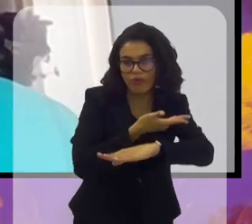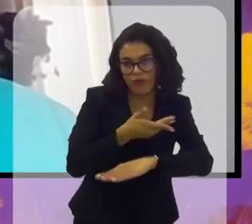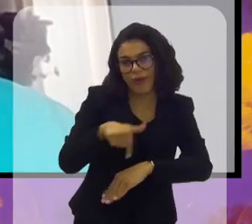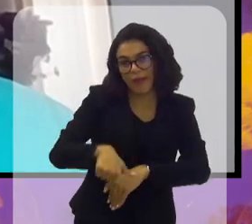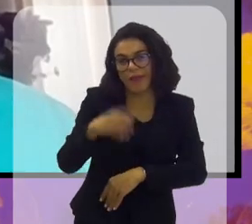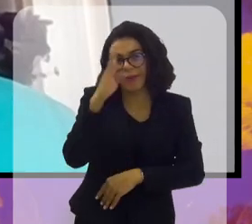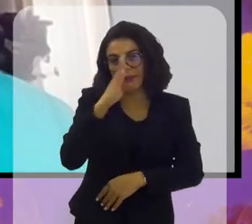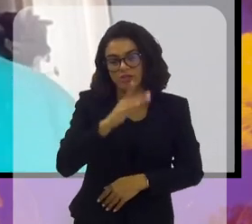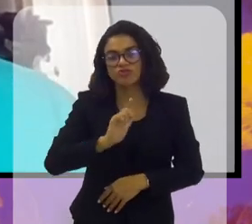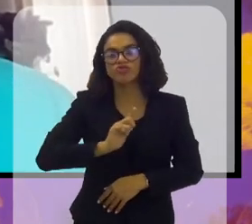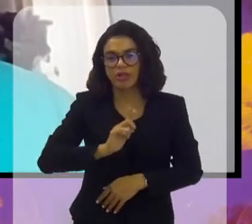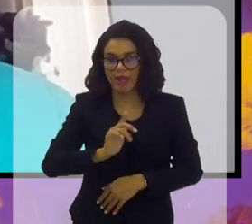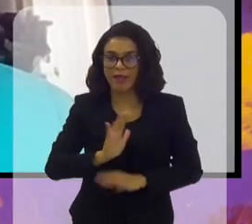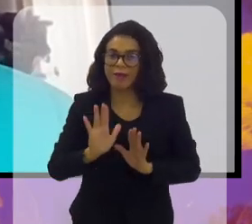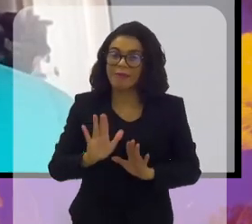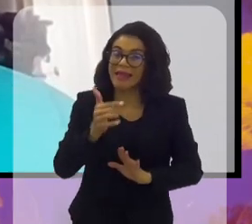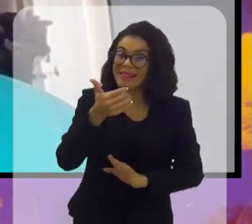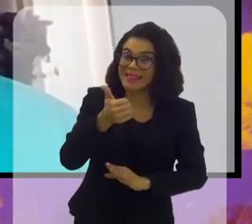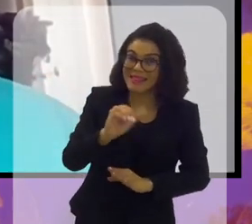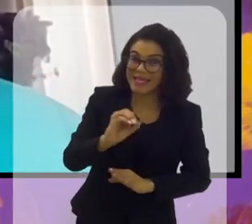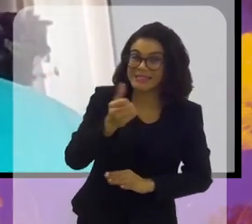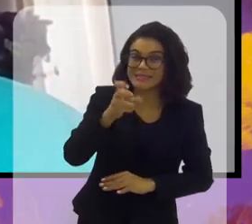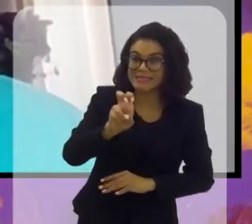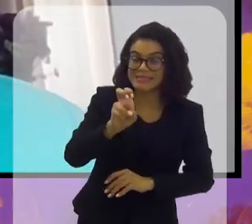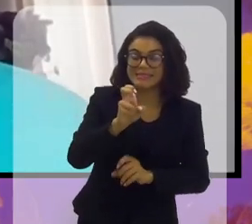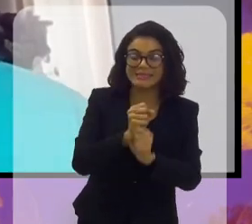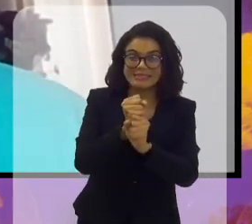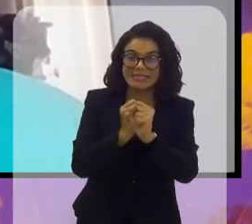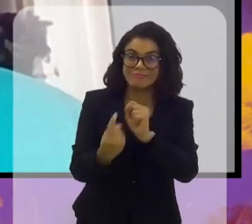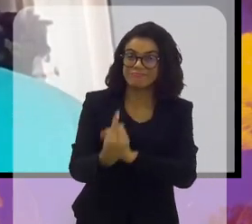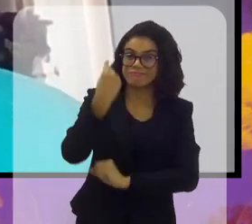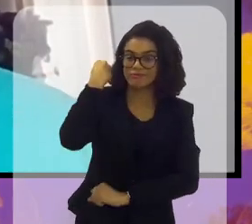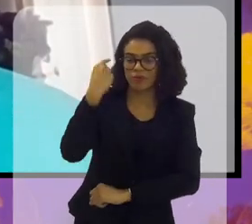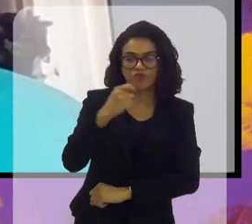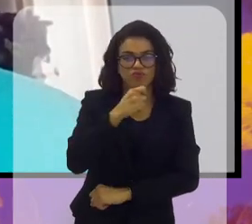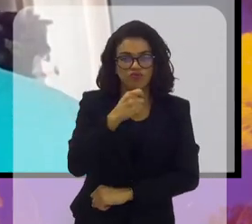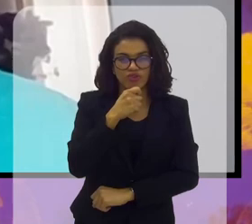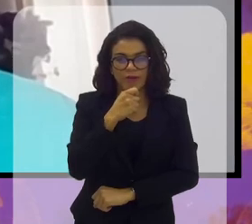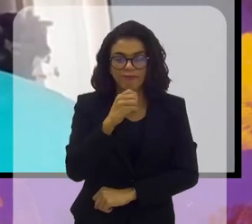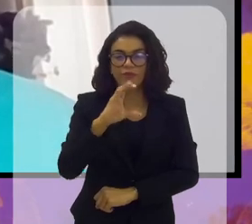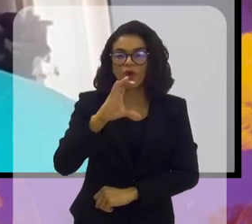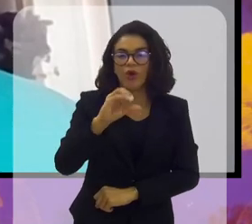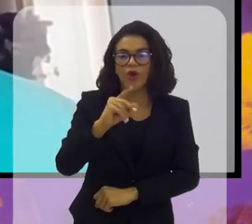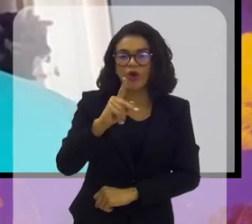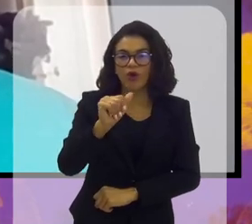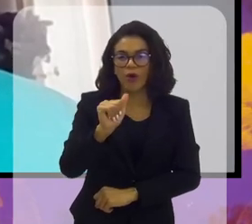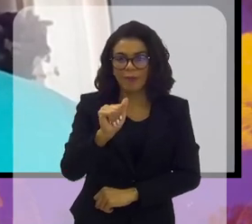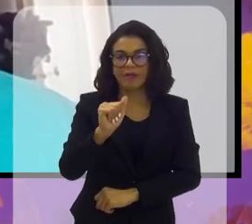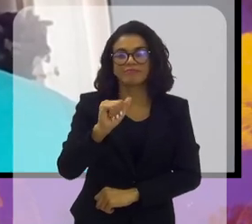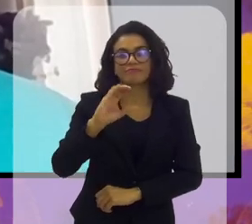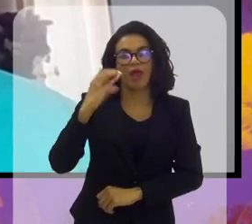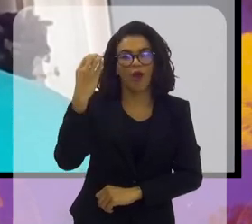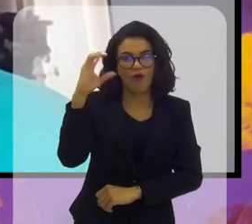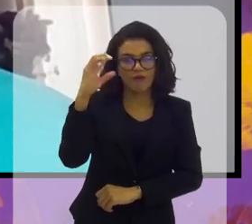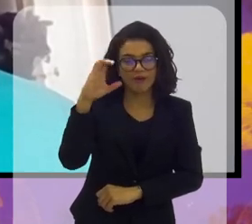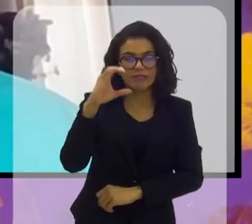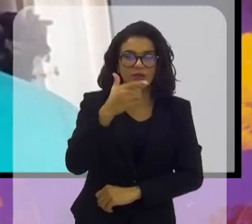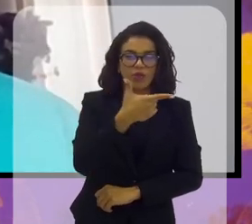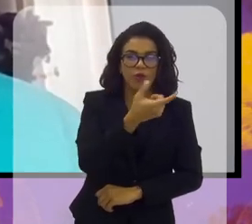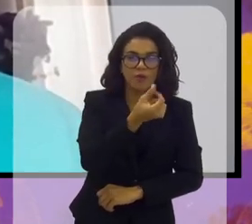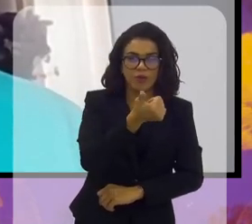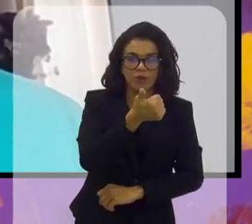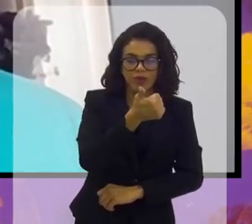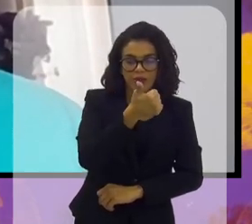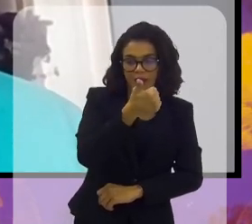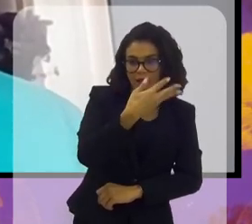já tem, mas que há 10, 15 anos atrás não tinham. A Copa do Mundo, a Copa das Confederações 2013 e 2014, a